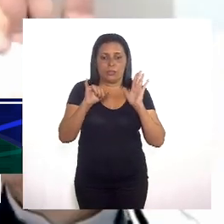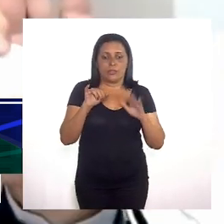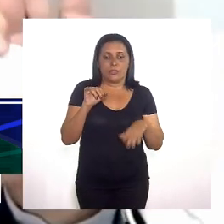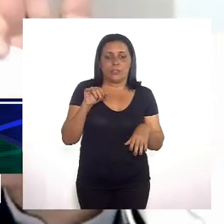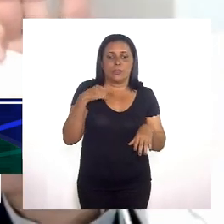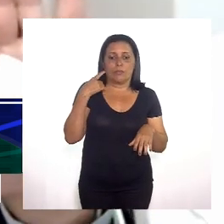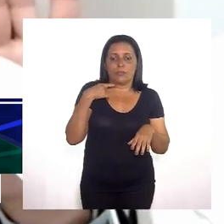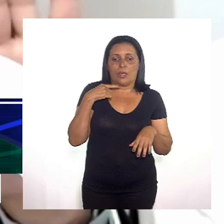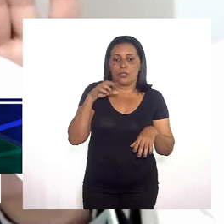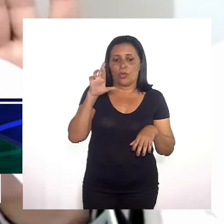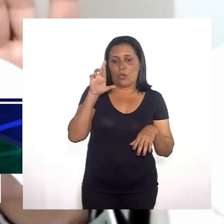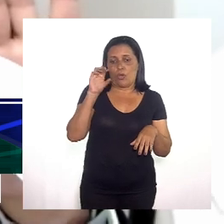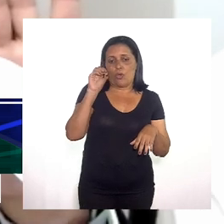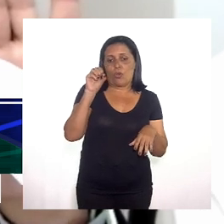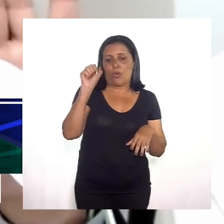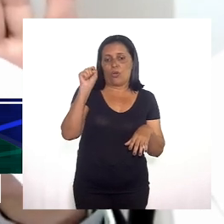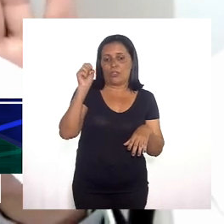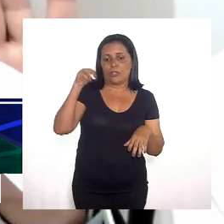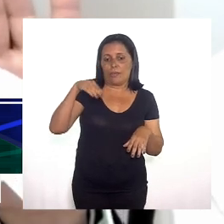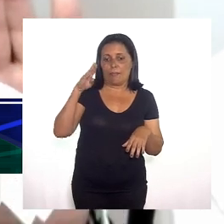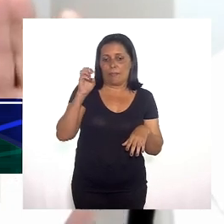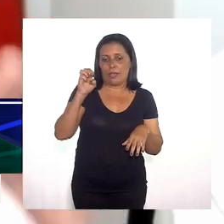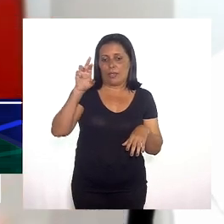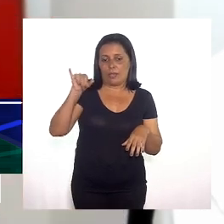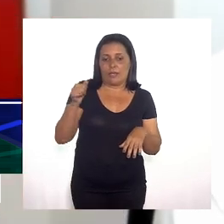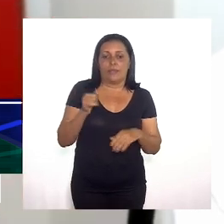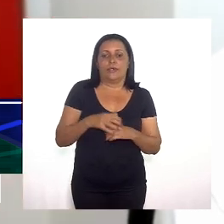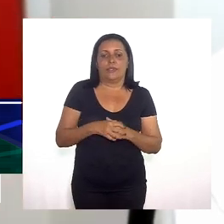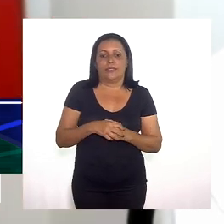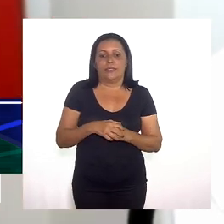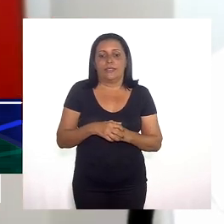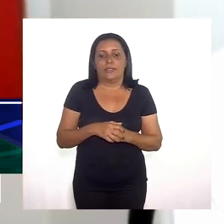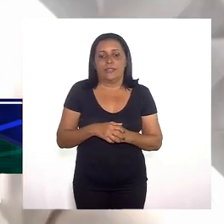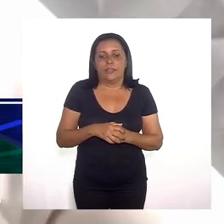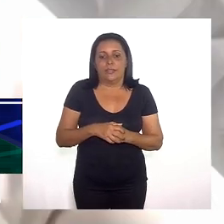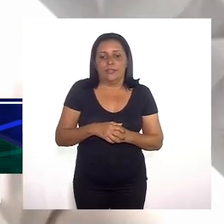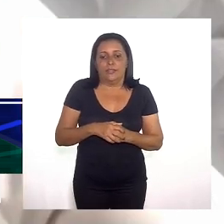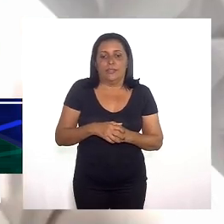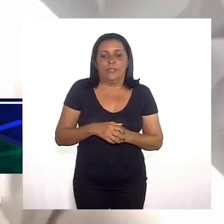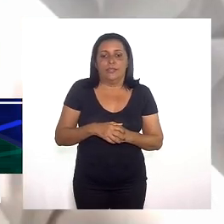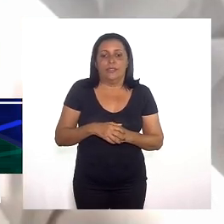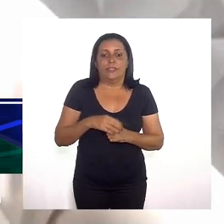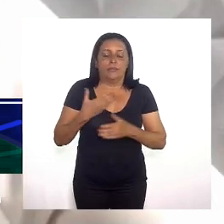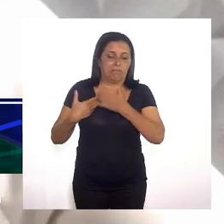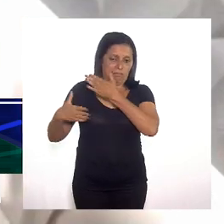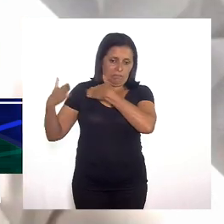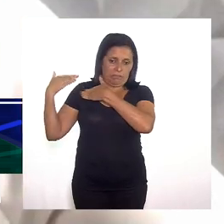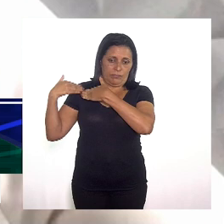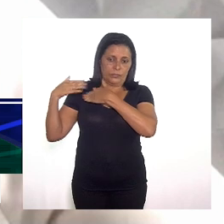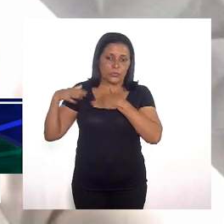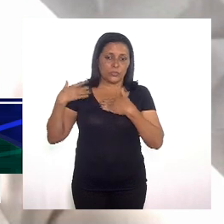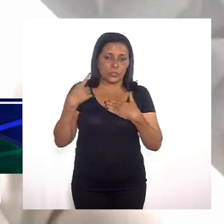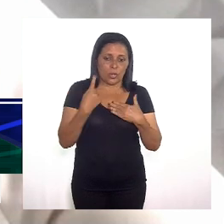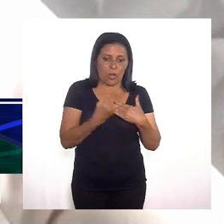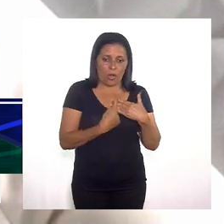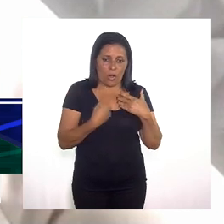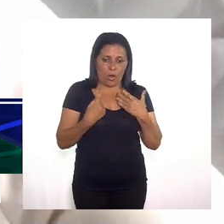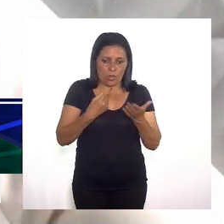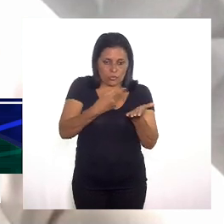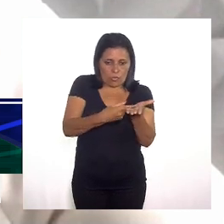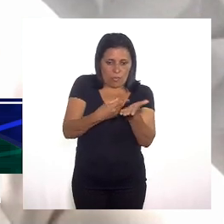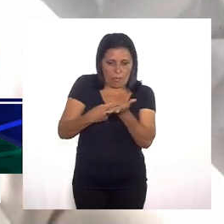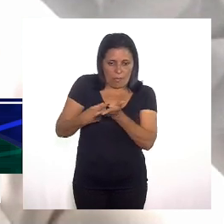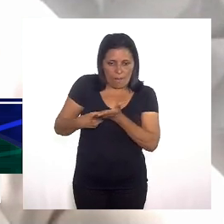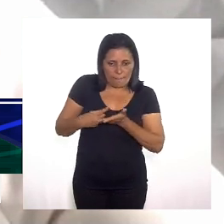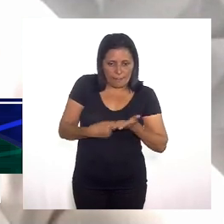som, Luiz. Desculpa, Marta. Está aberto o som, Luiz. E naquela ocasião, nós assumimos aqui o compromisso